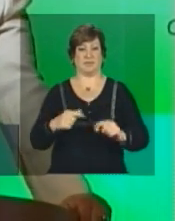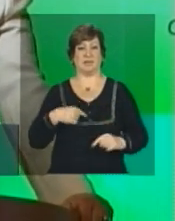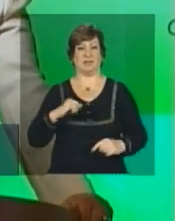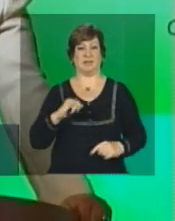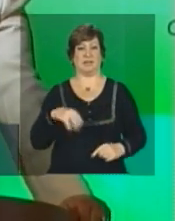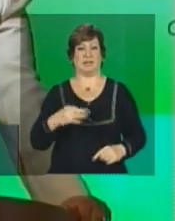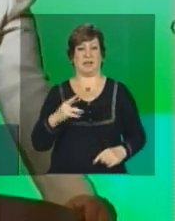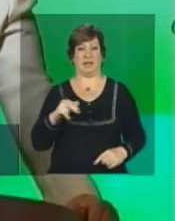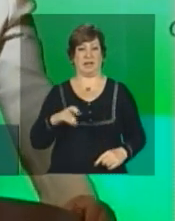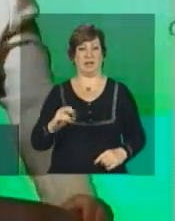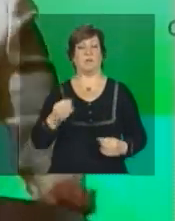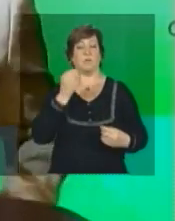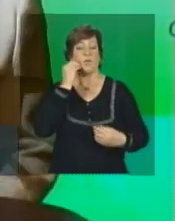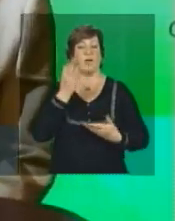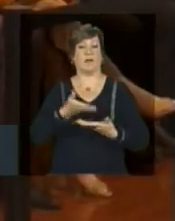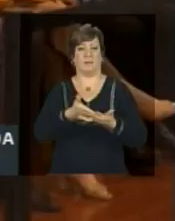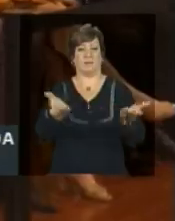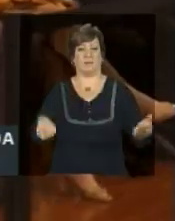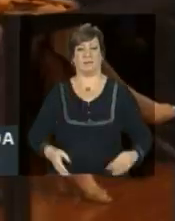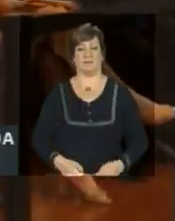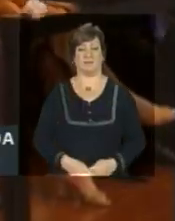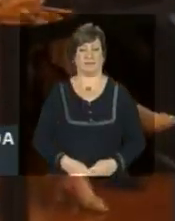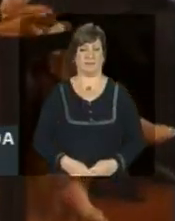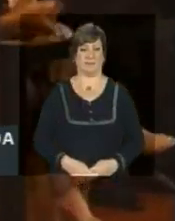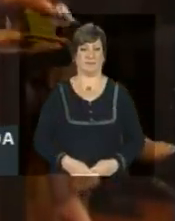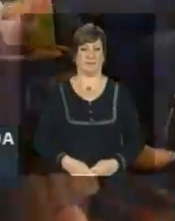intranet. Um beijo para vocês.